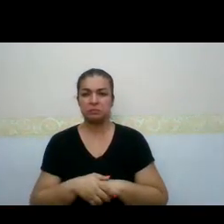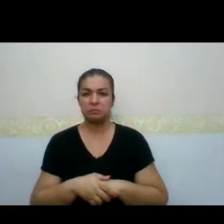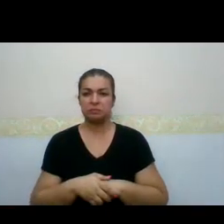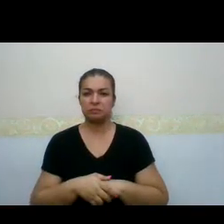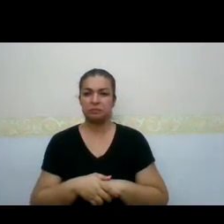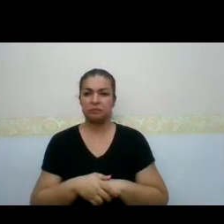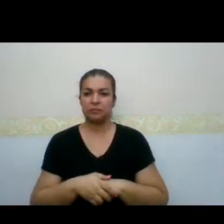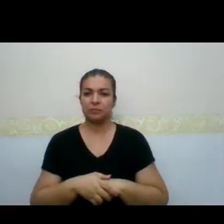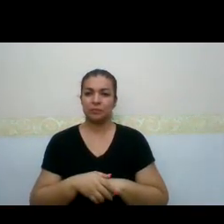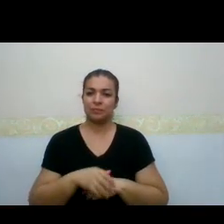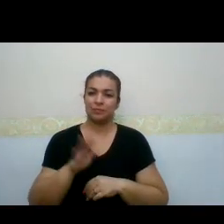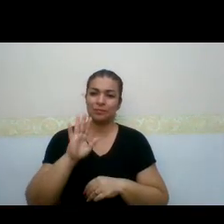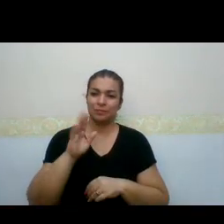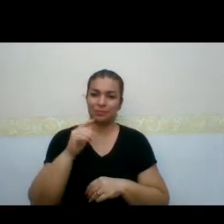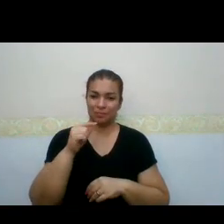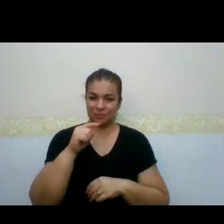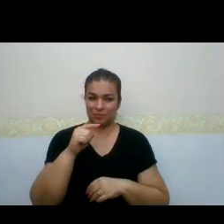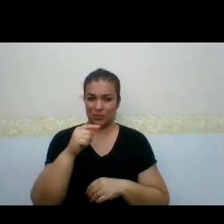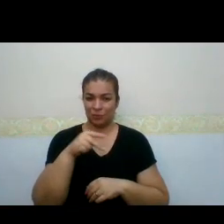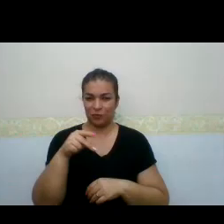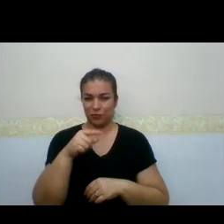Abri eu aqui, ó.